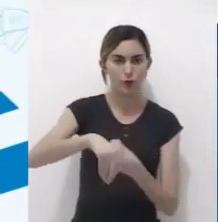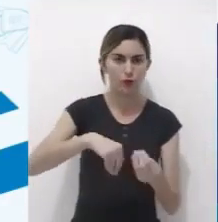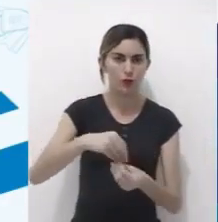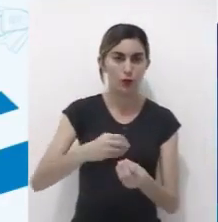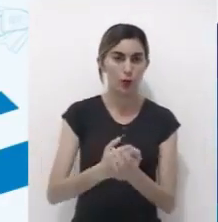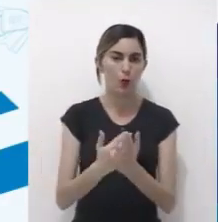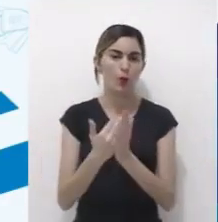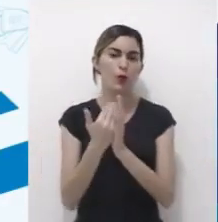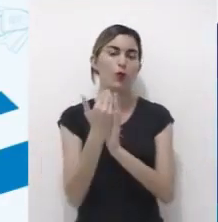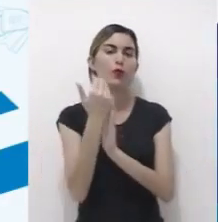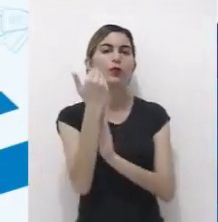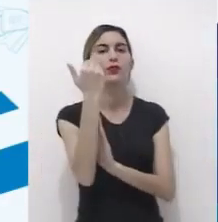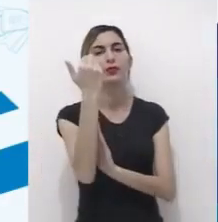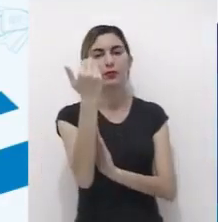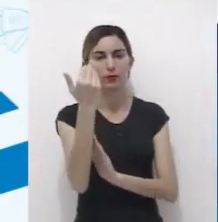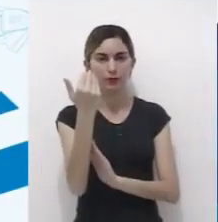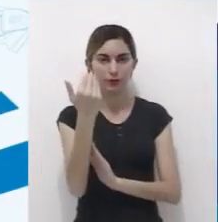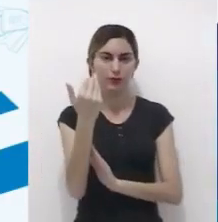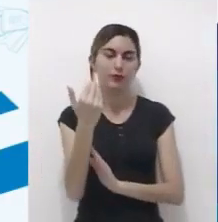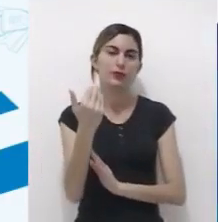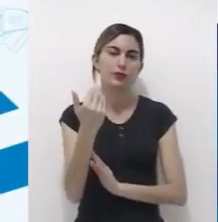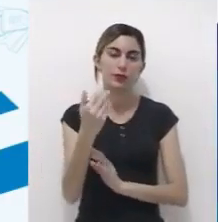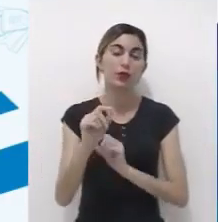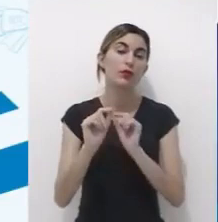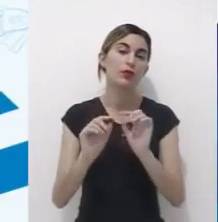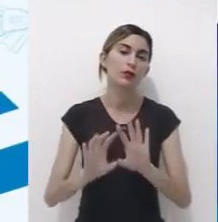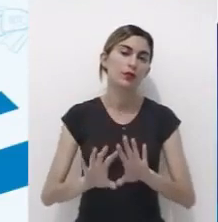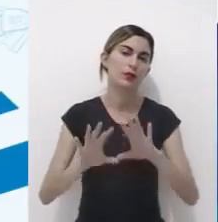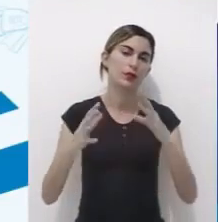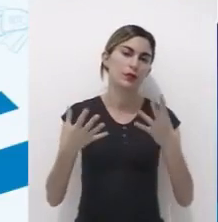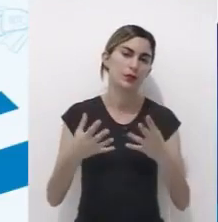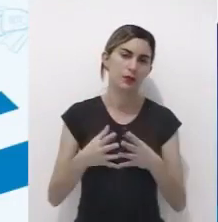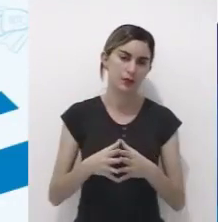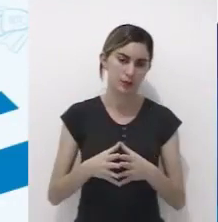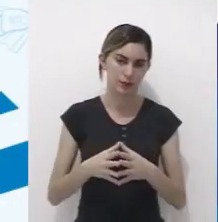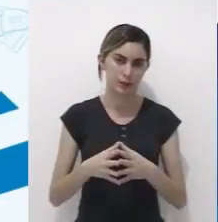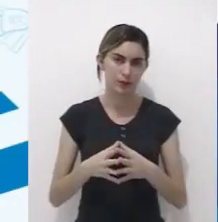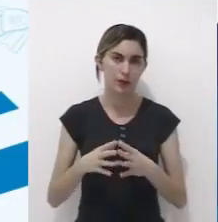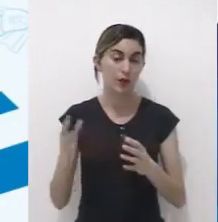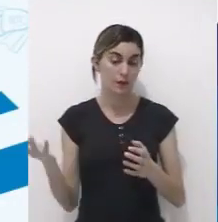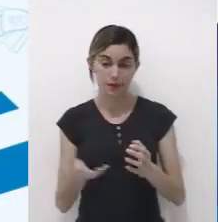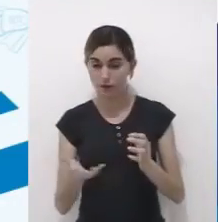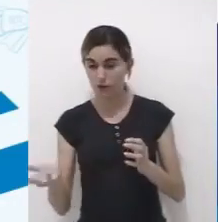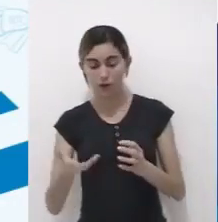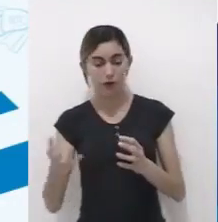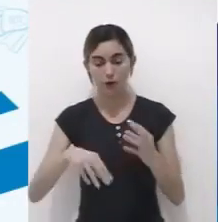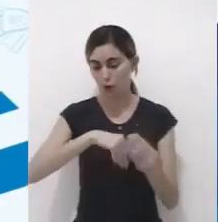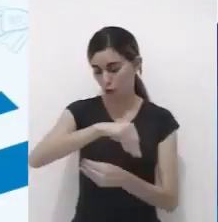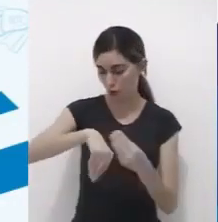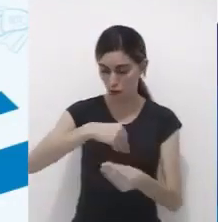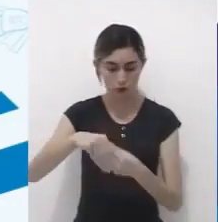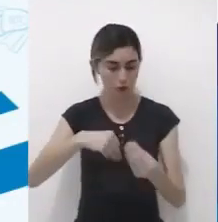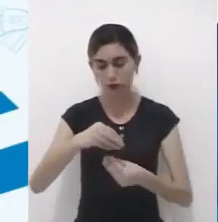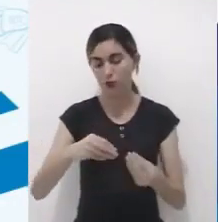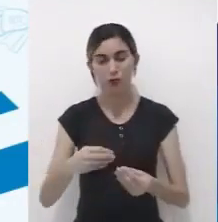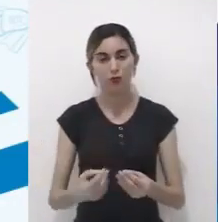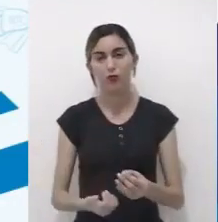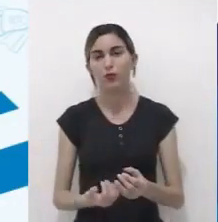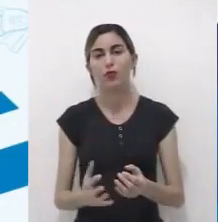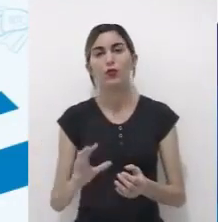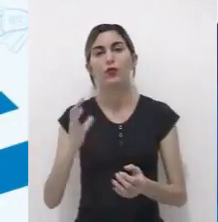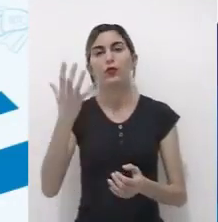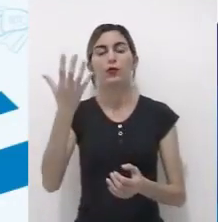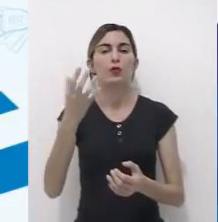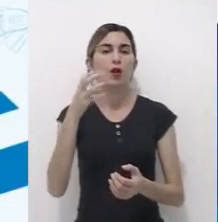contato, tinham uma maior superfície de contato, o que era que acontecia? A velocidade, a reação